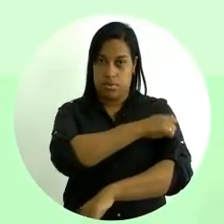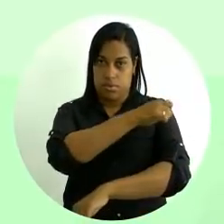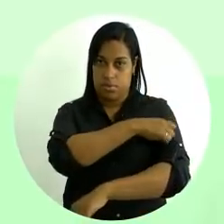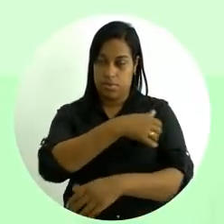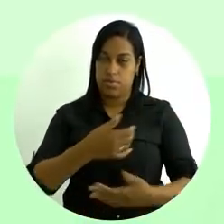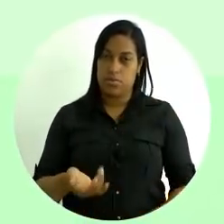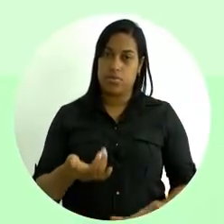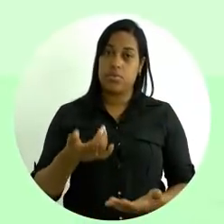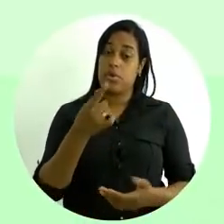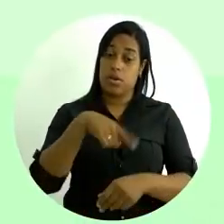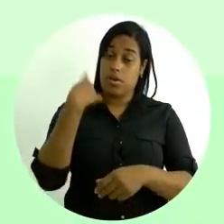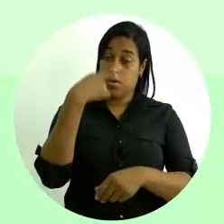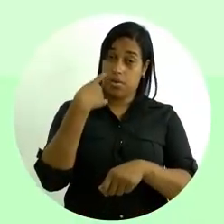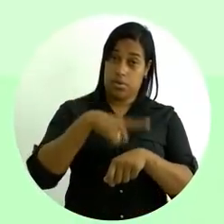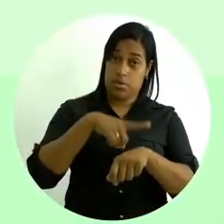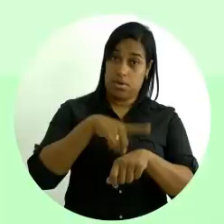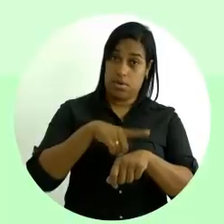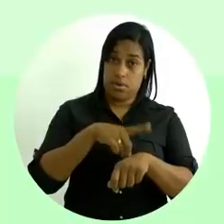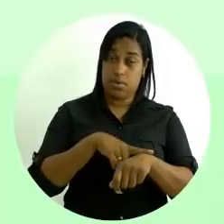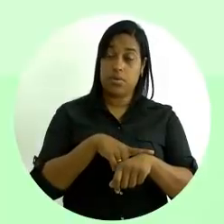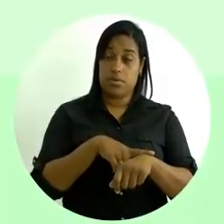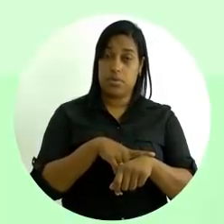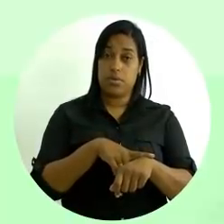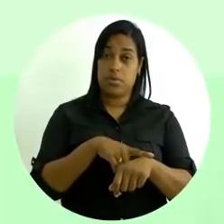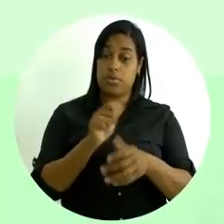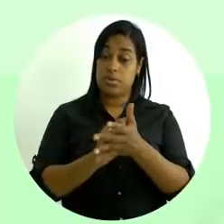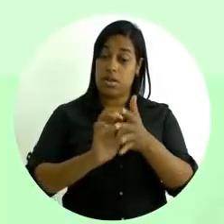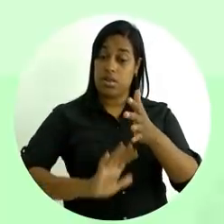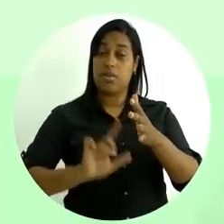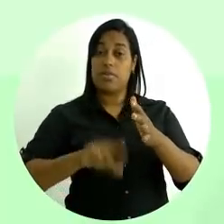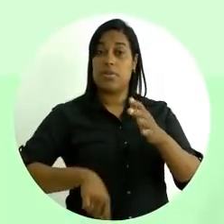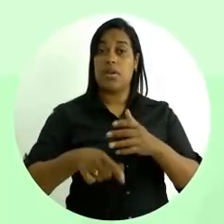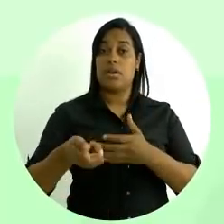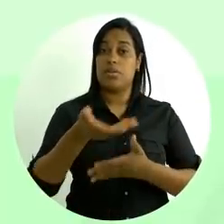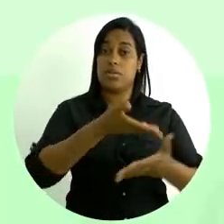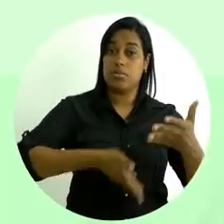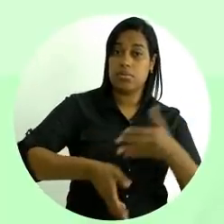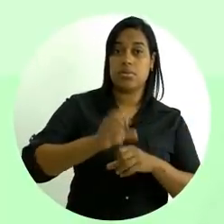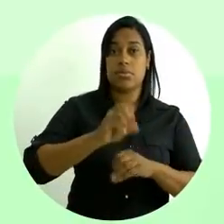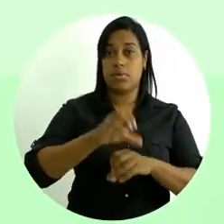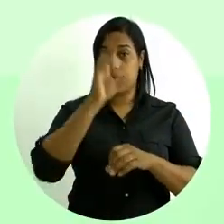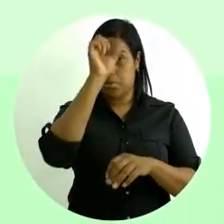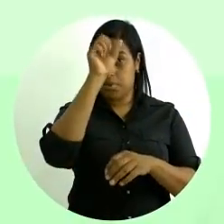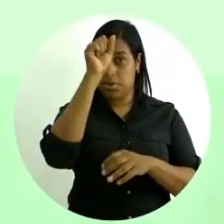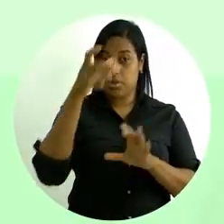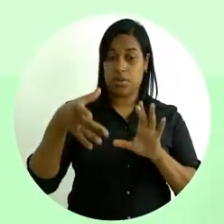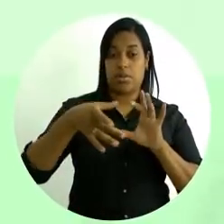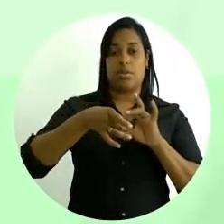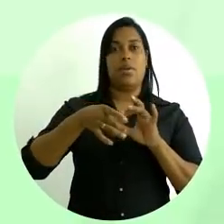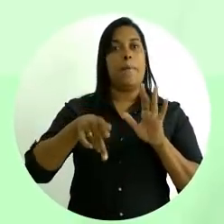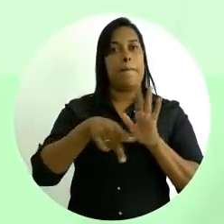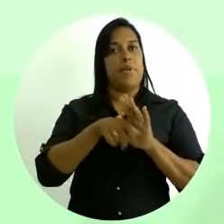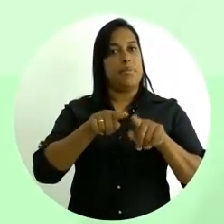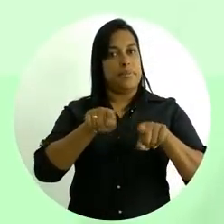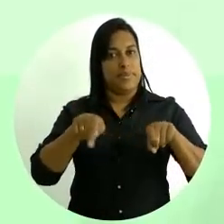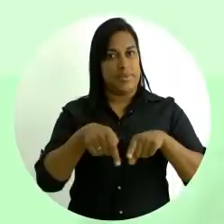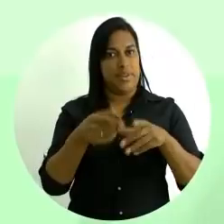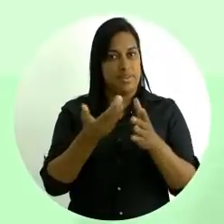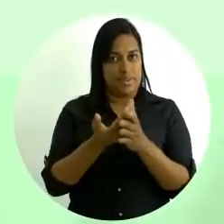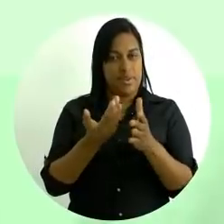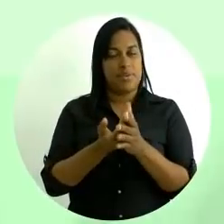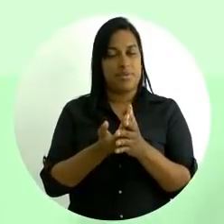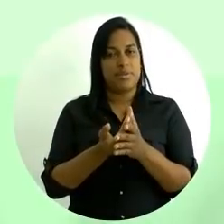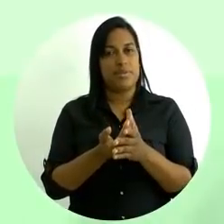sua turma. A hora-aula em regência, ela é essa atividade de ensino-aprendizagem diretamente ligado à sala de